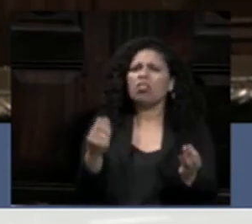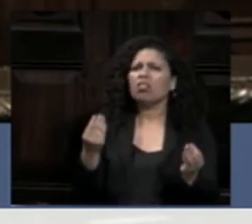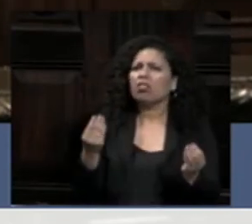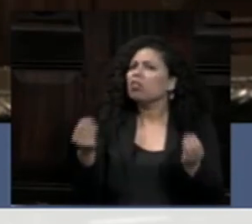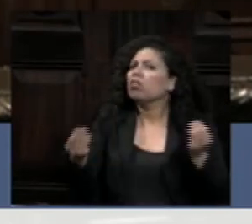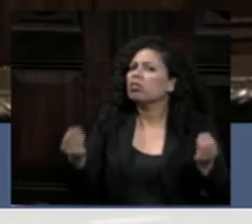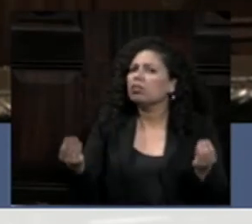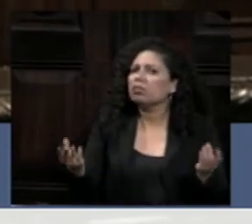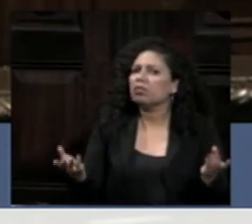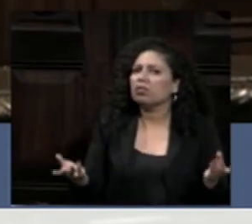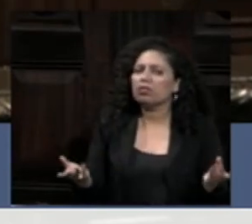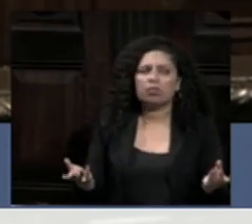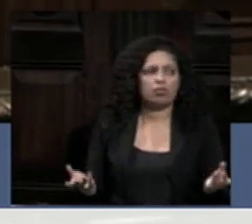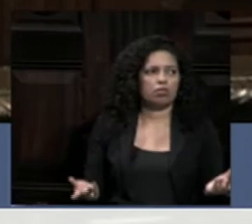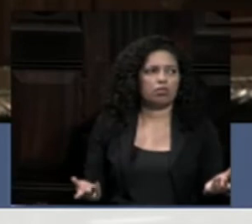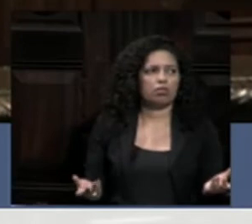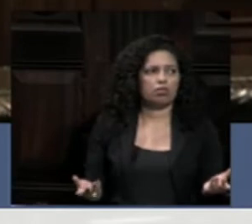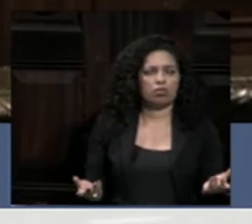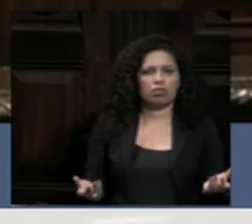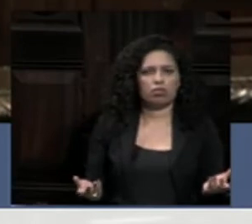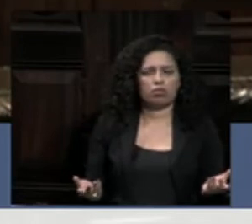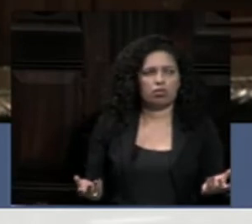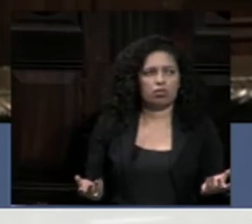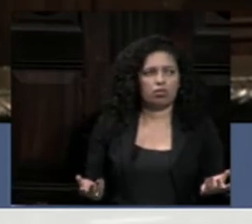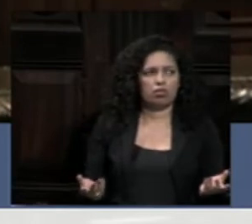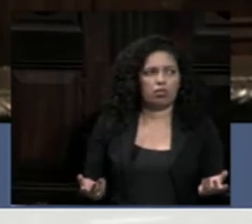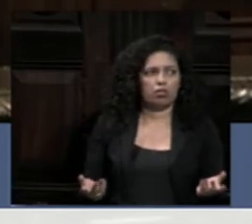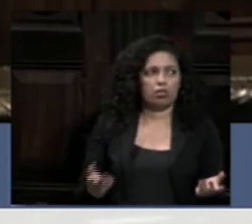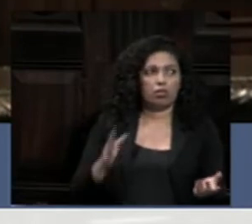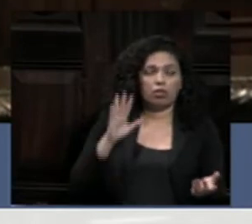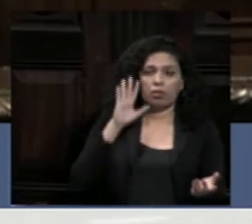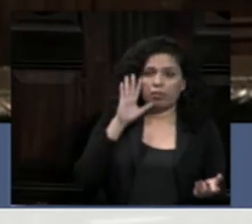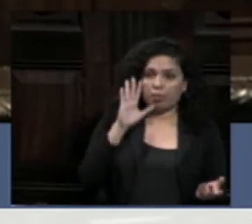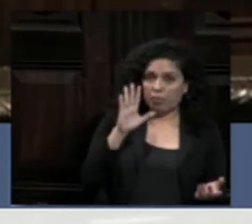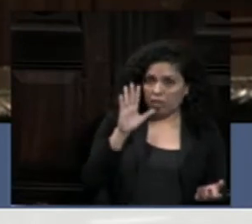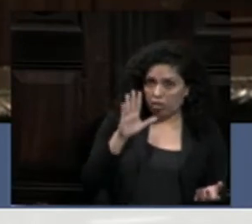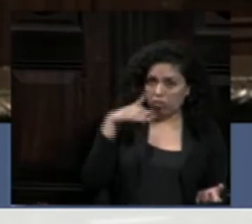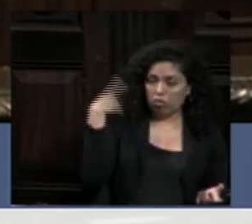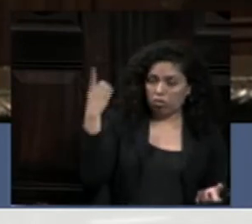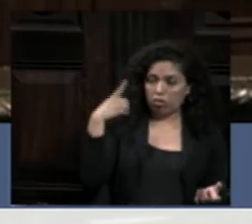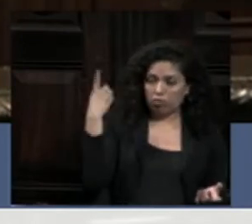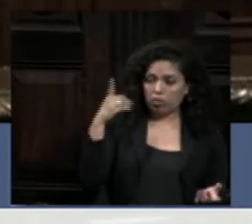Então, com autorização do deputado Dica,